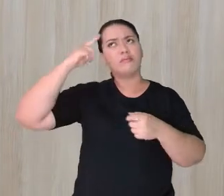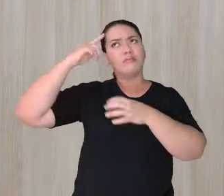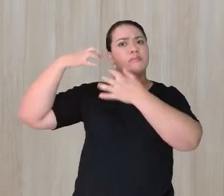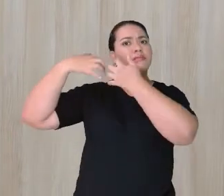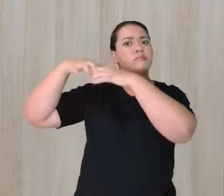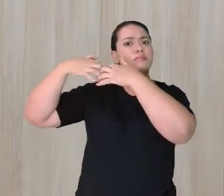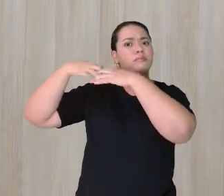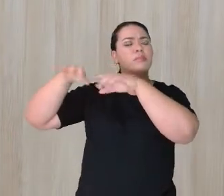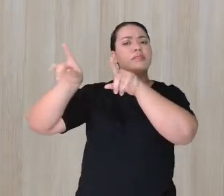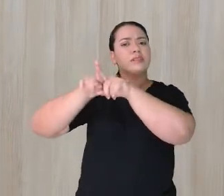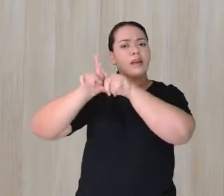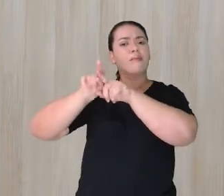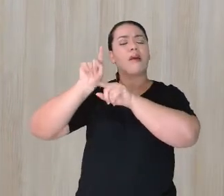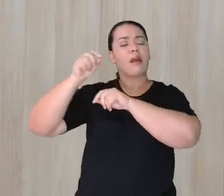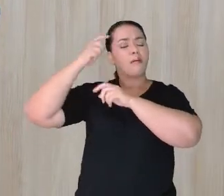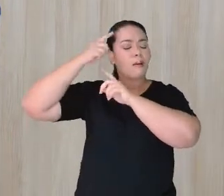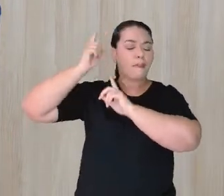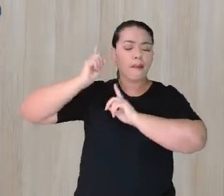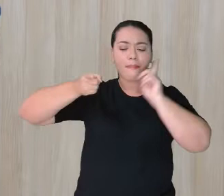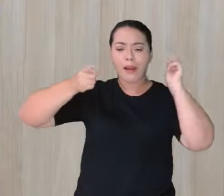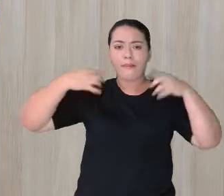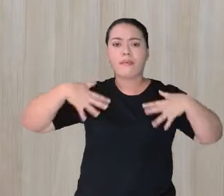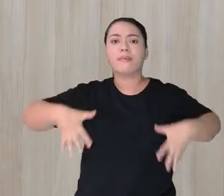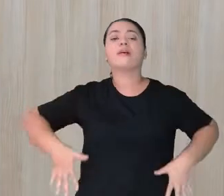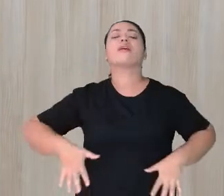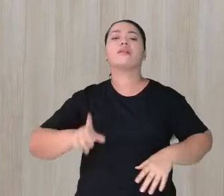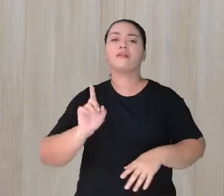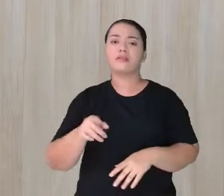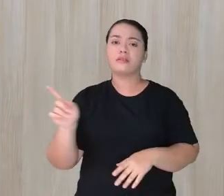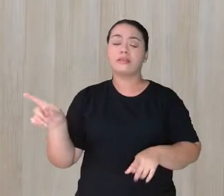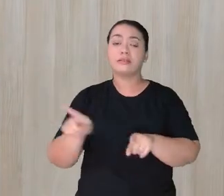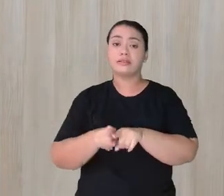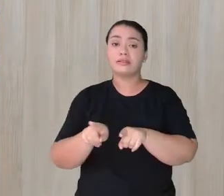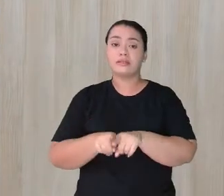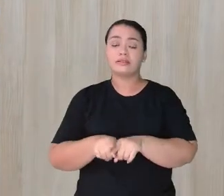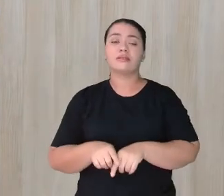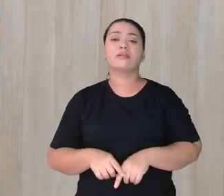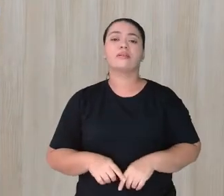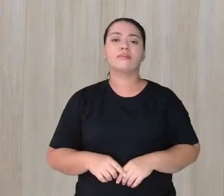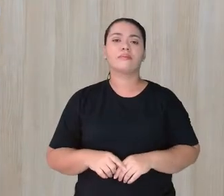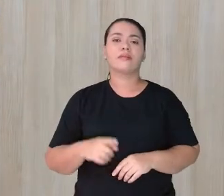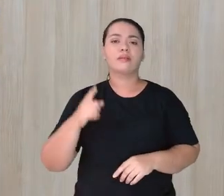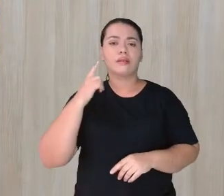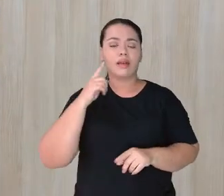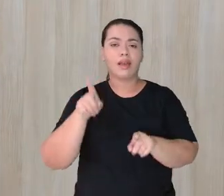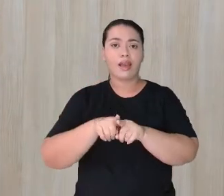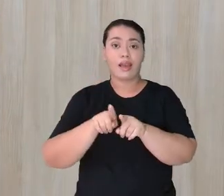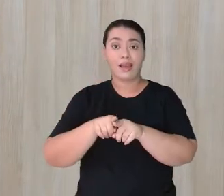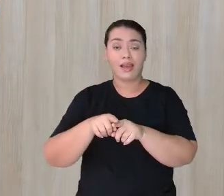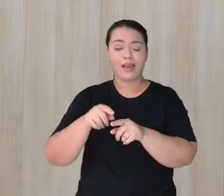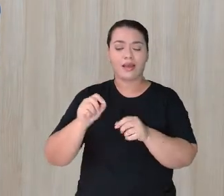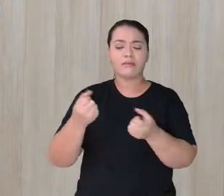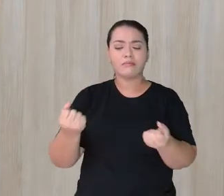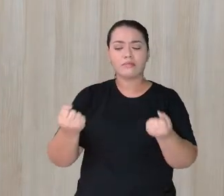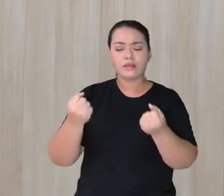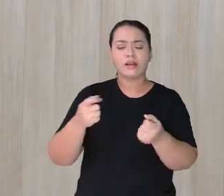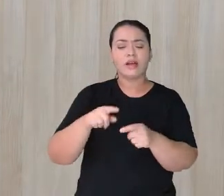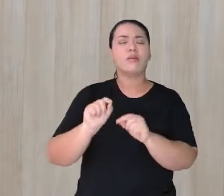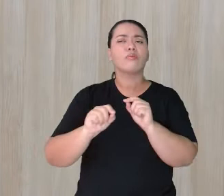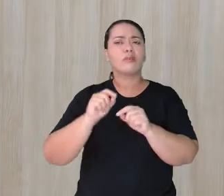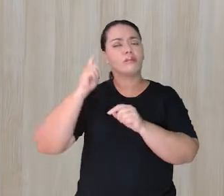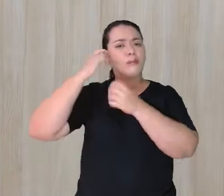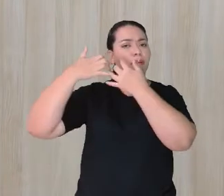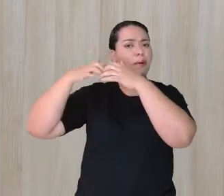está enviando estímulos, né, absorvendo estímulos e transmitindo também estímulos. E se você